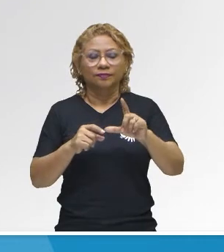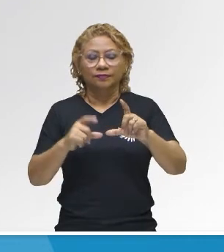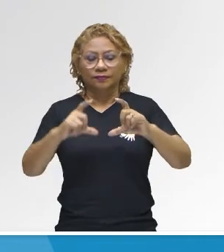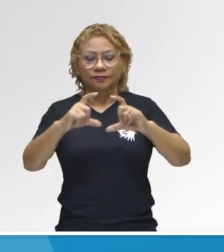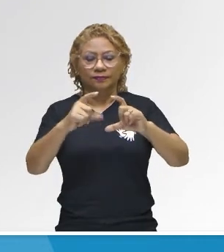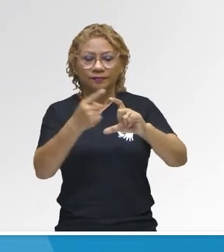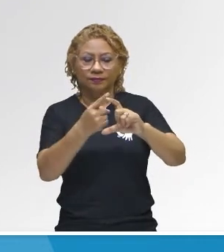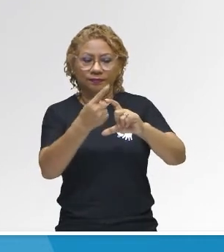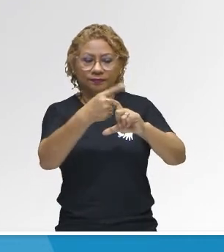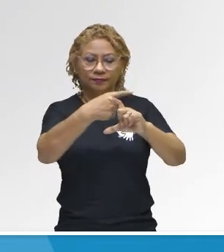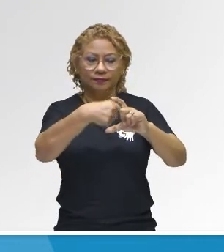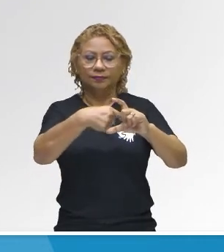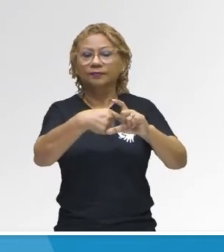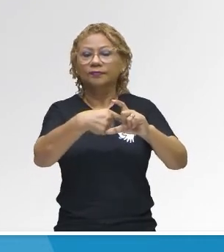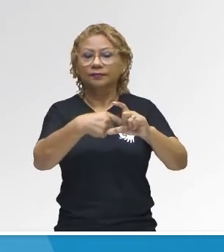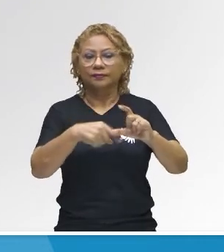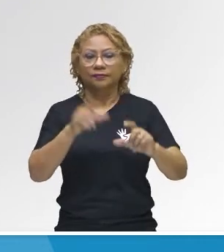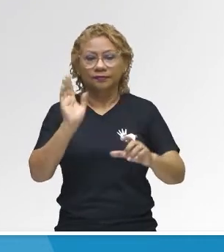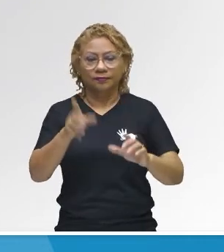quadrante. Observem.